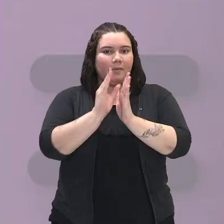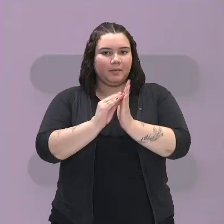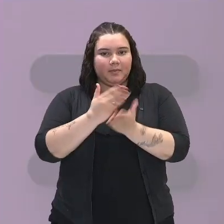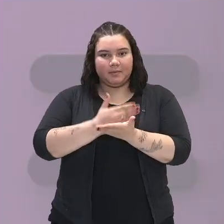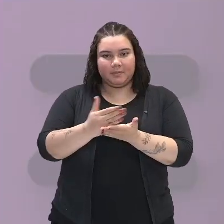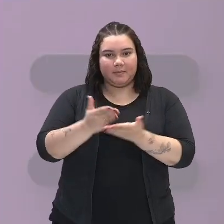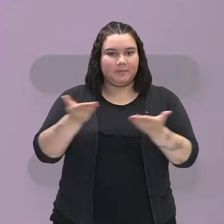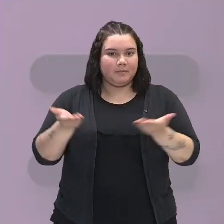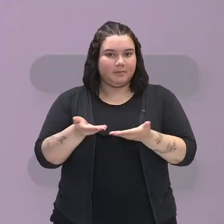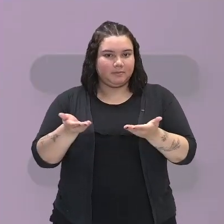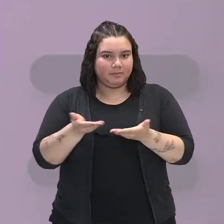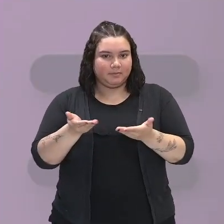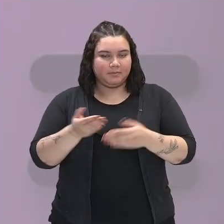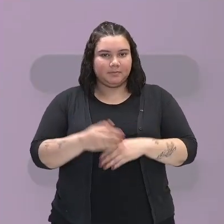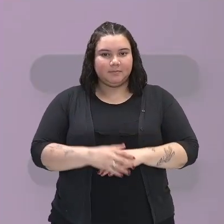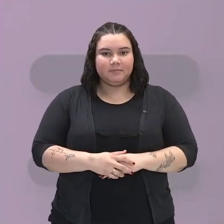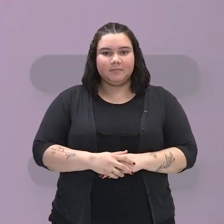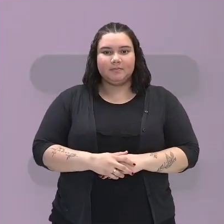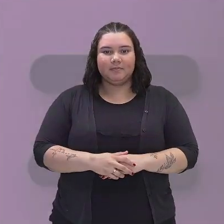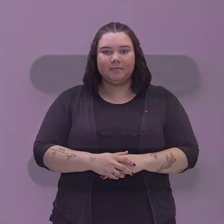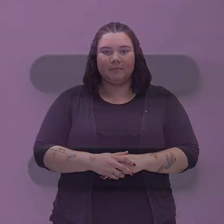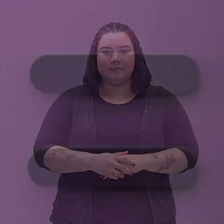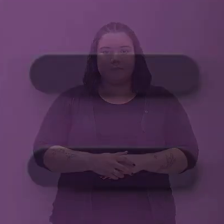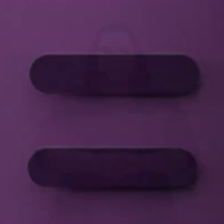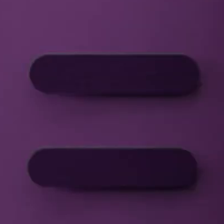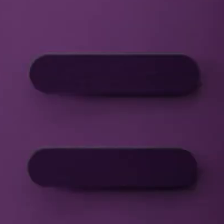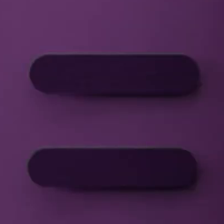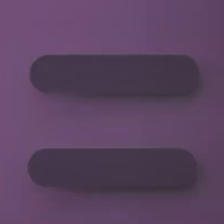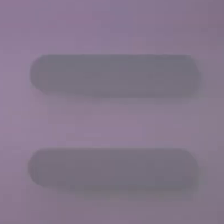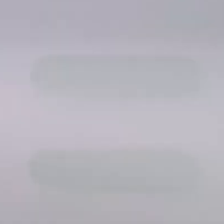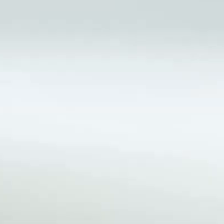nossa aula. Vamos, então, à nossa aula.